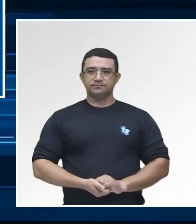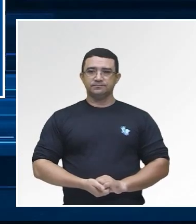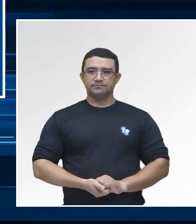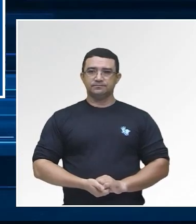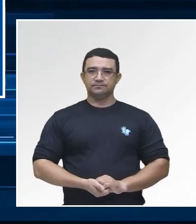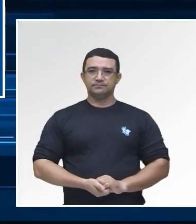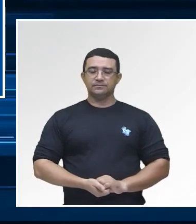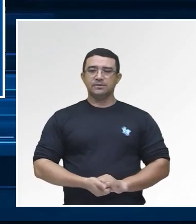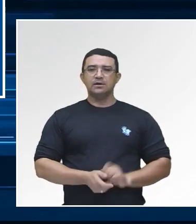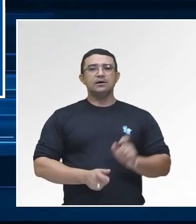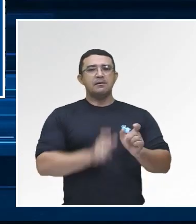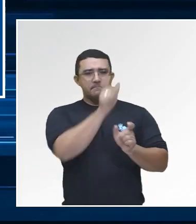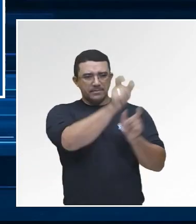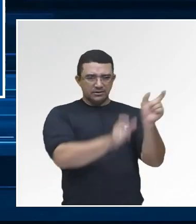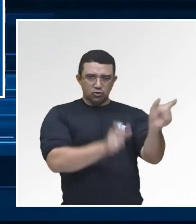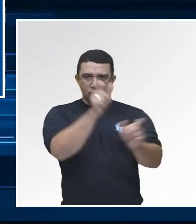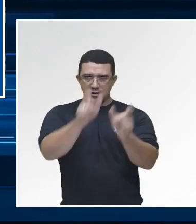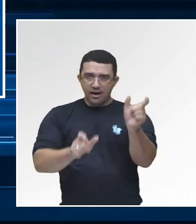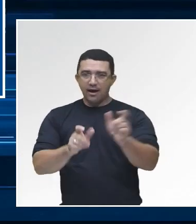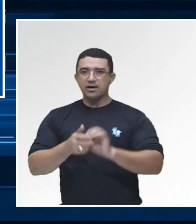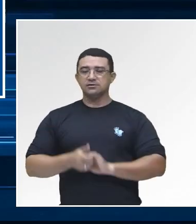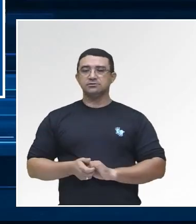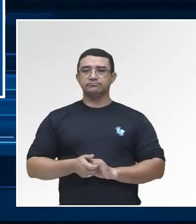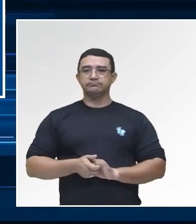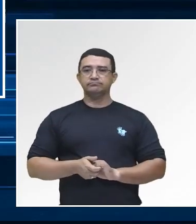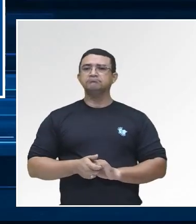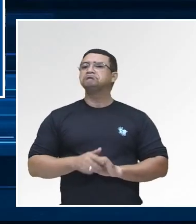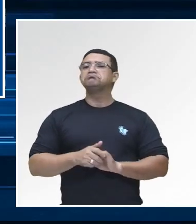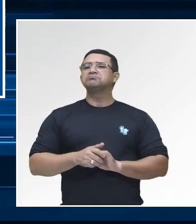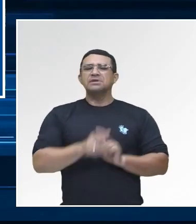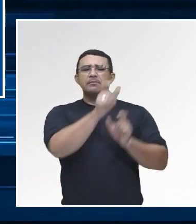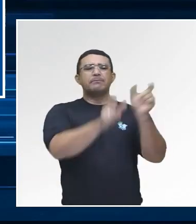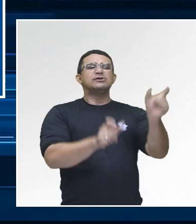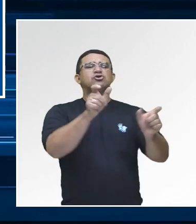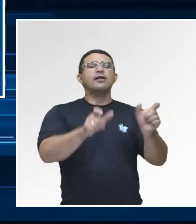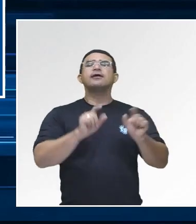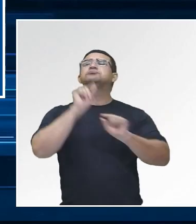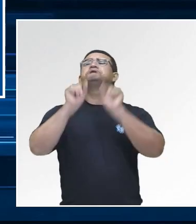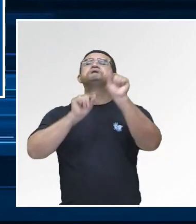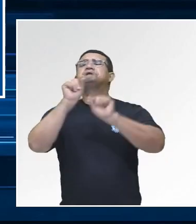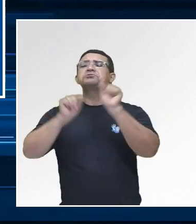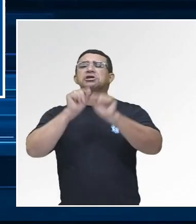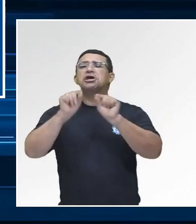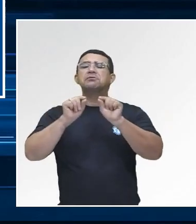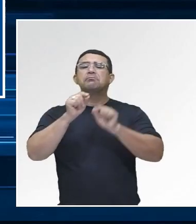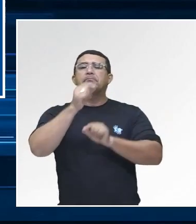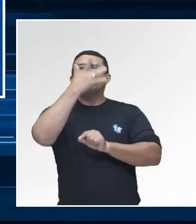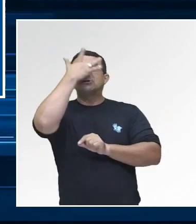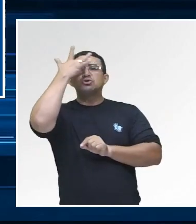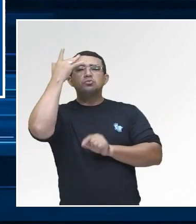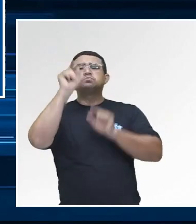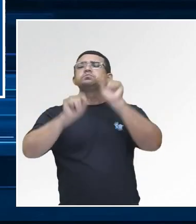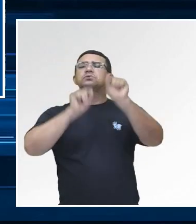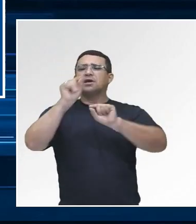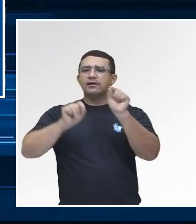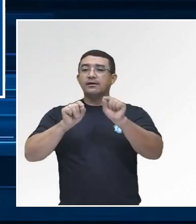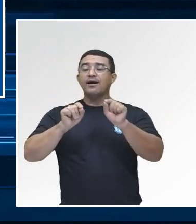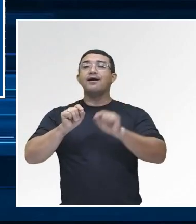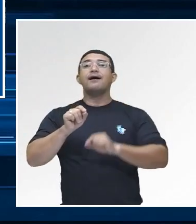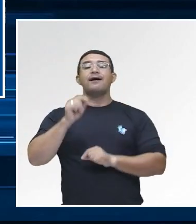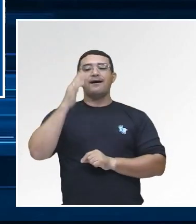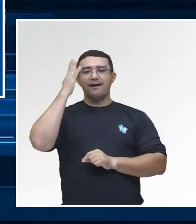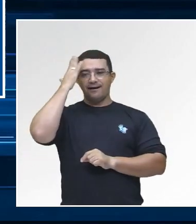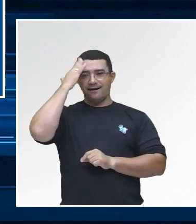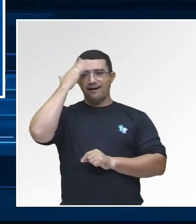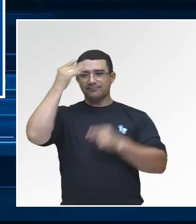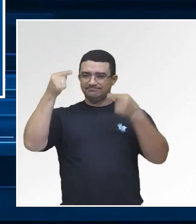né? Personagem, quem? Né? Quando eu vou escrever, vem esta pergunta, quem? Eu sei que está